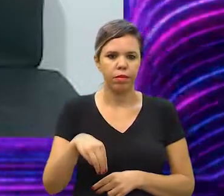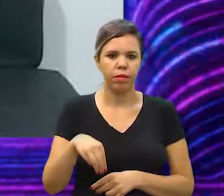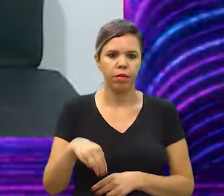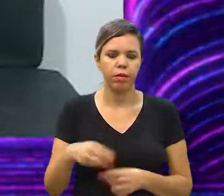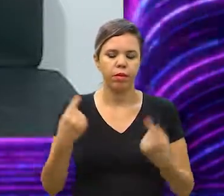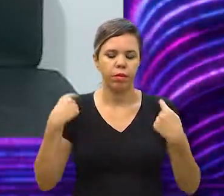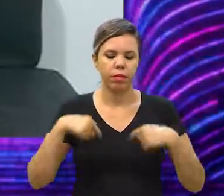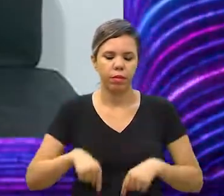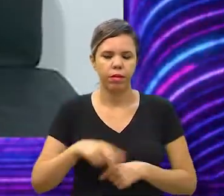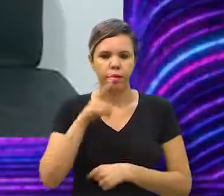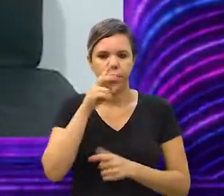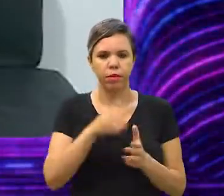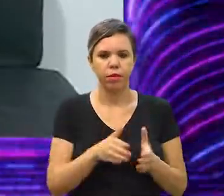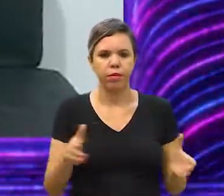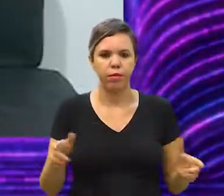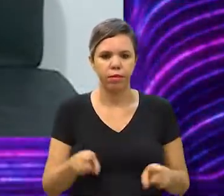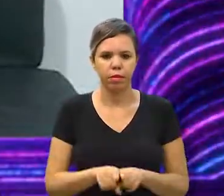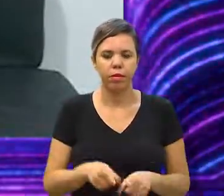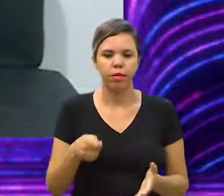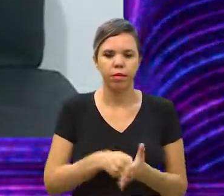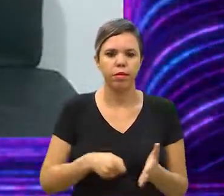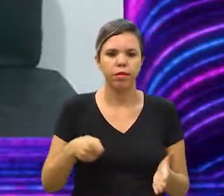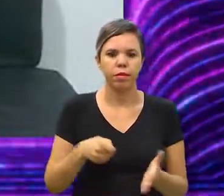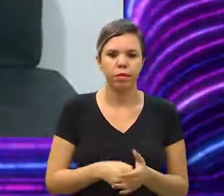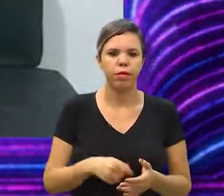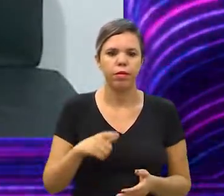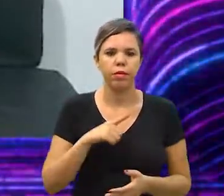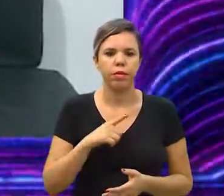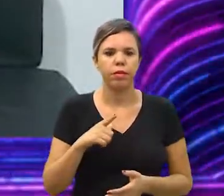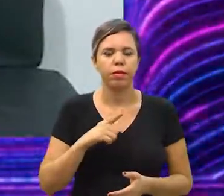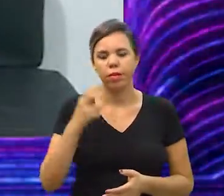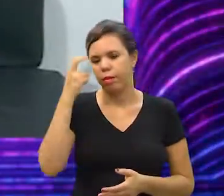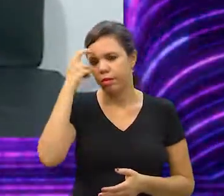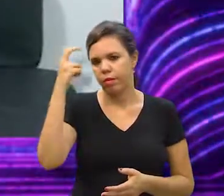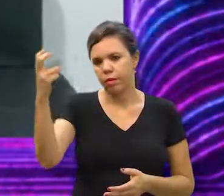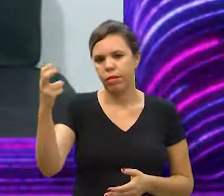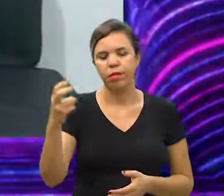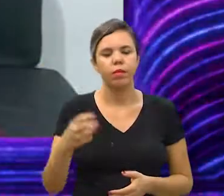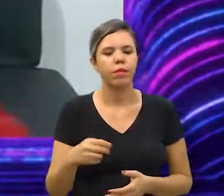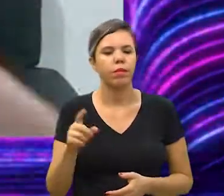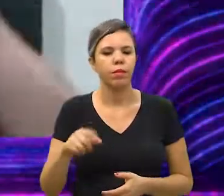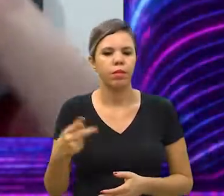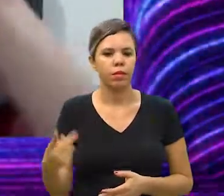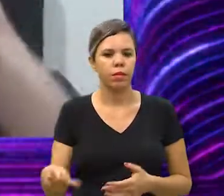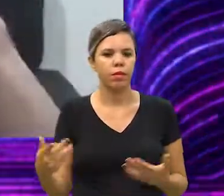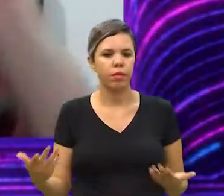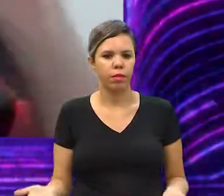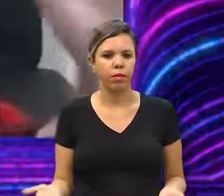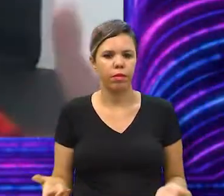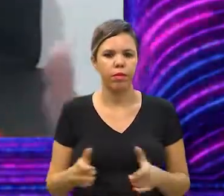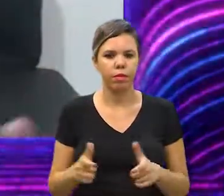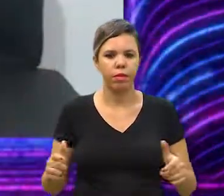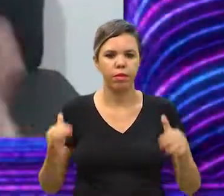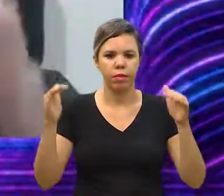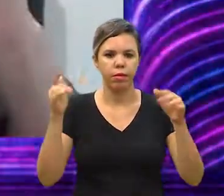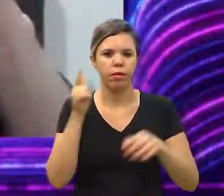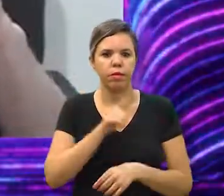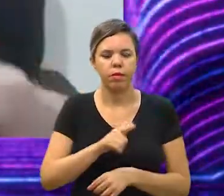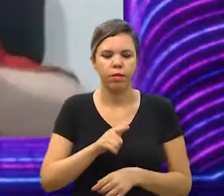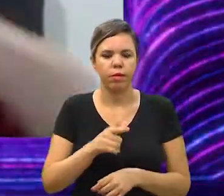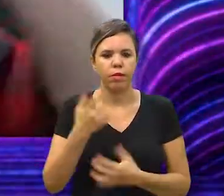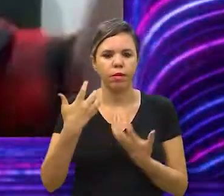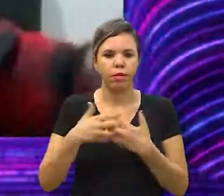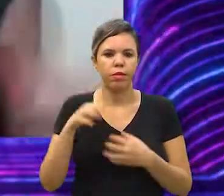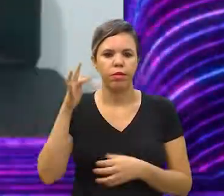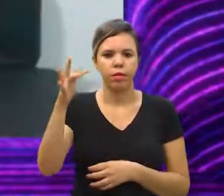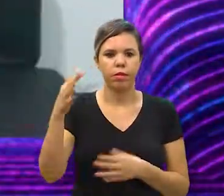um corpo muito forte. Então, ela tem uma resistência muito forte. Ou ela é muito inteligente. Então, a inteligência dela é tão grande que ela consegue